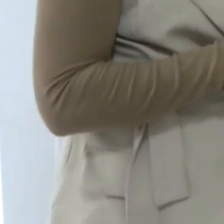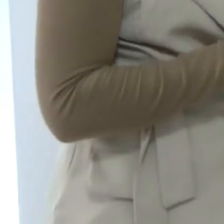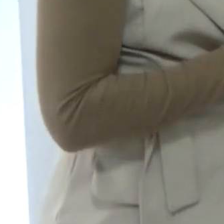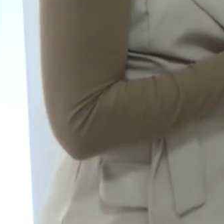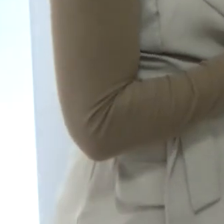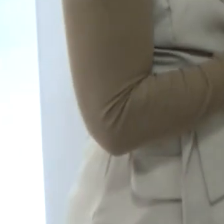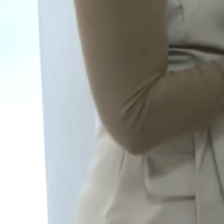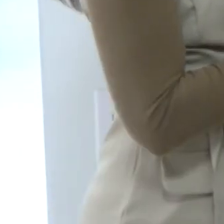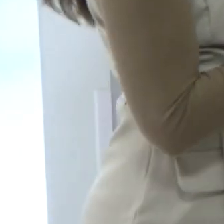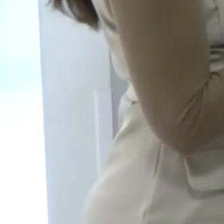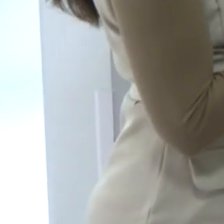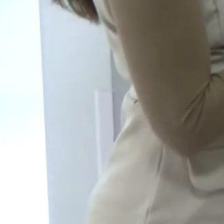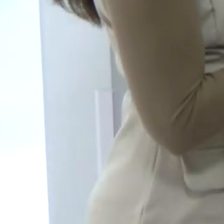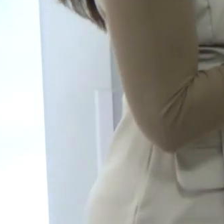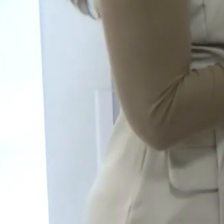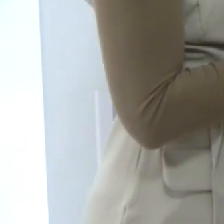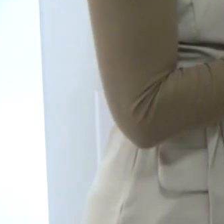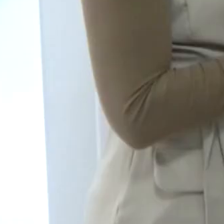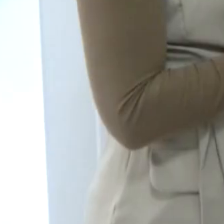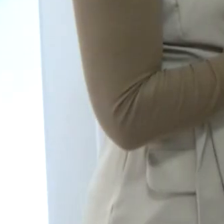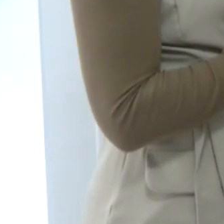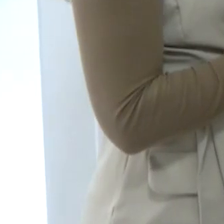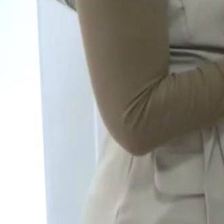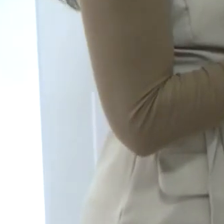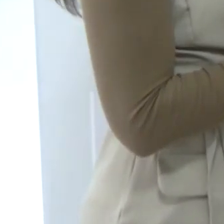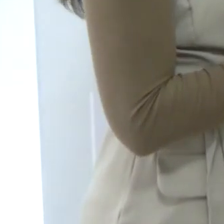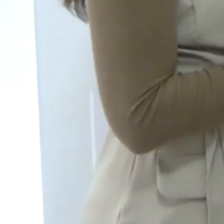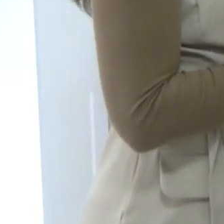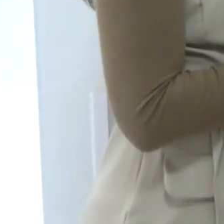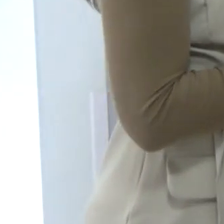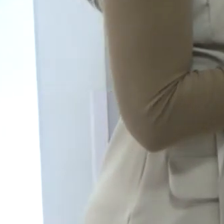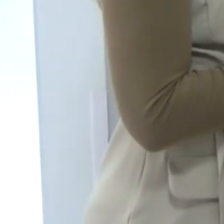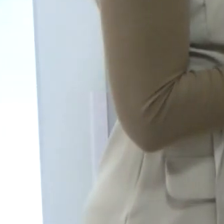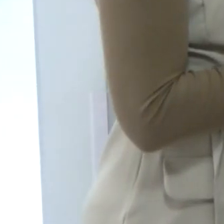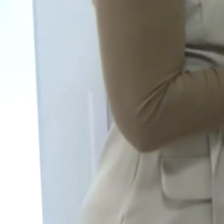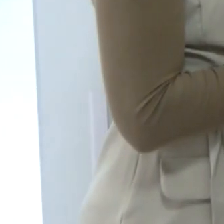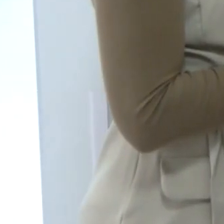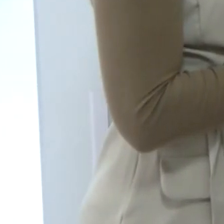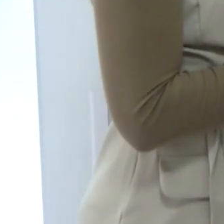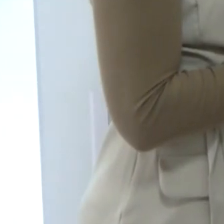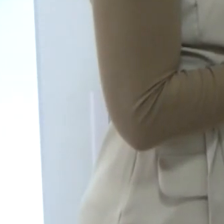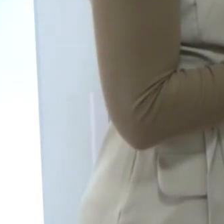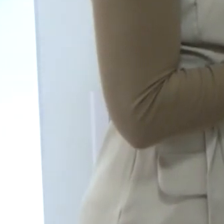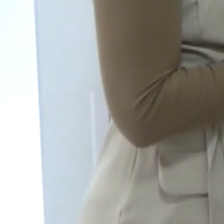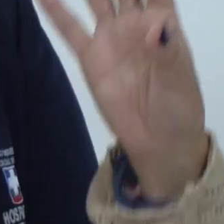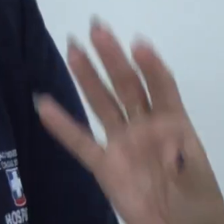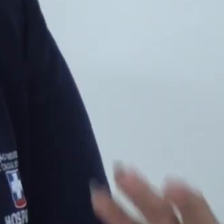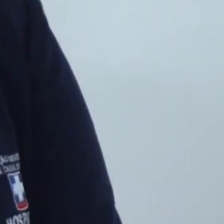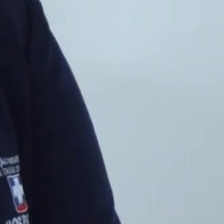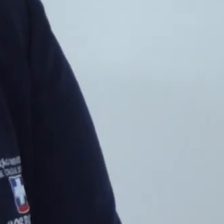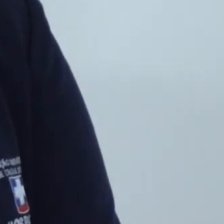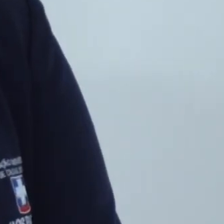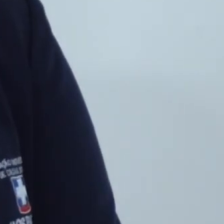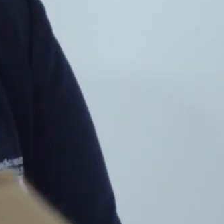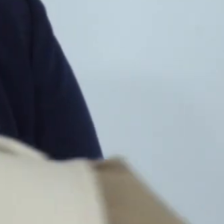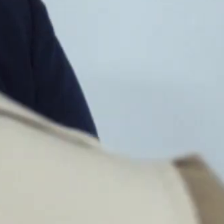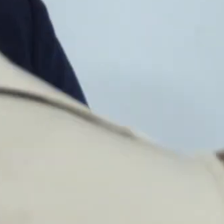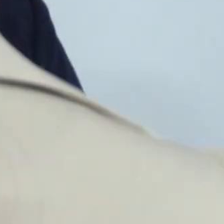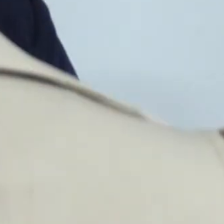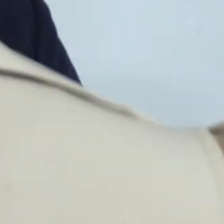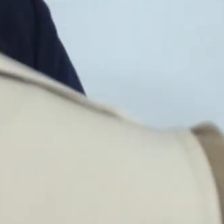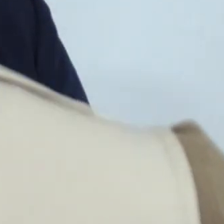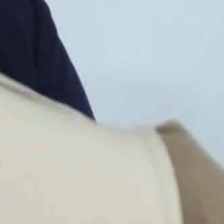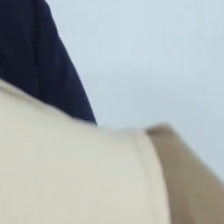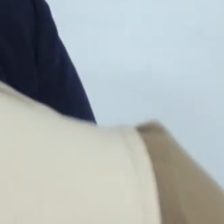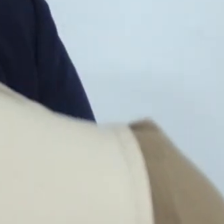sabe da necessidade, sempre soube da necessidade de ter um banco de leite humano aqui. Então, foi uma luta que não é somente do poder